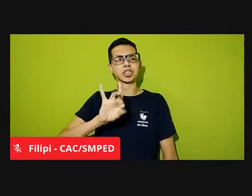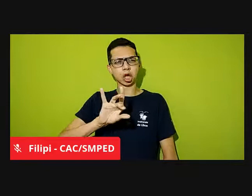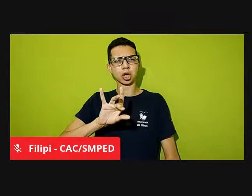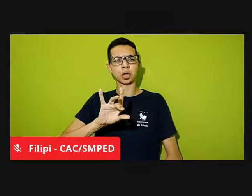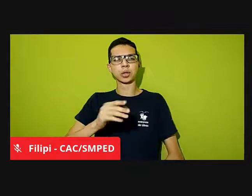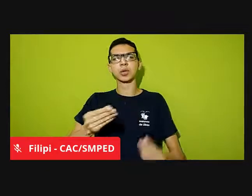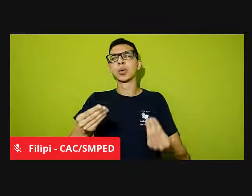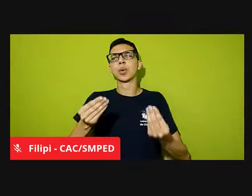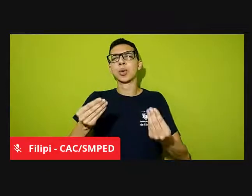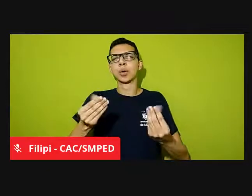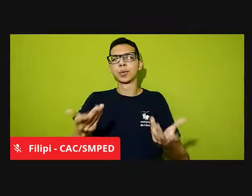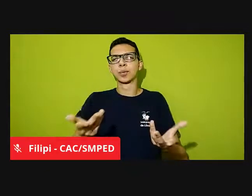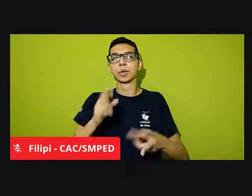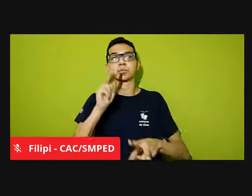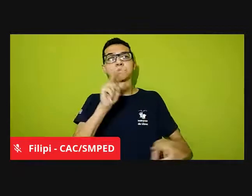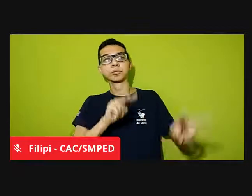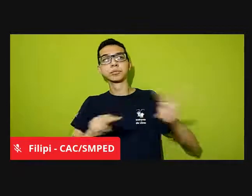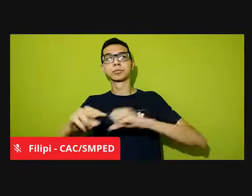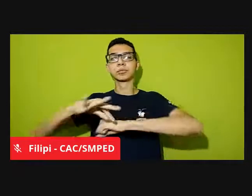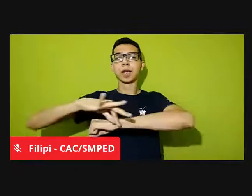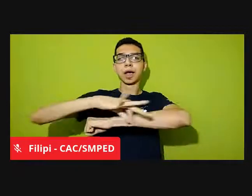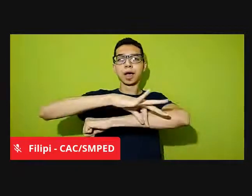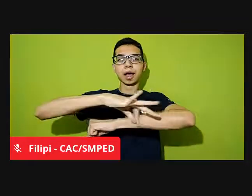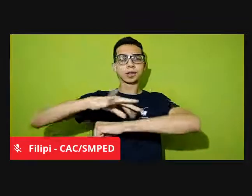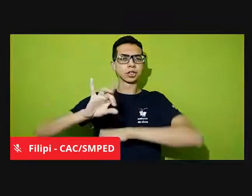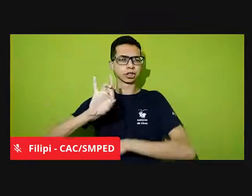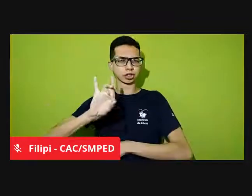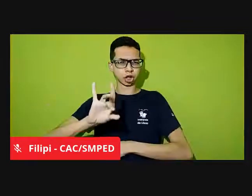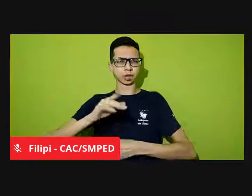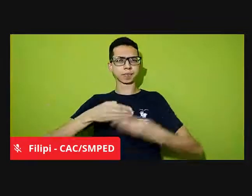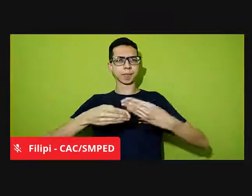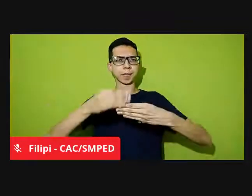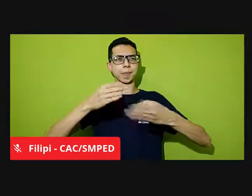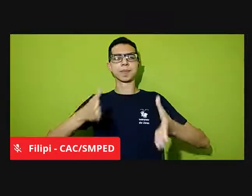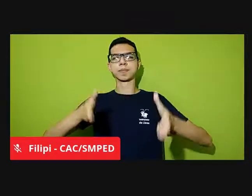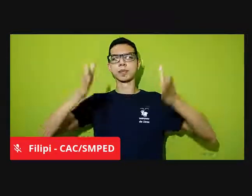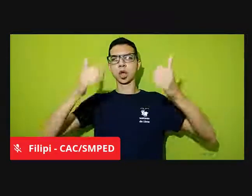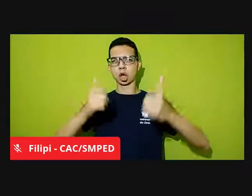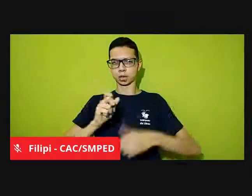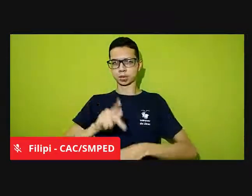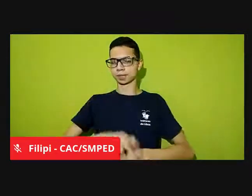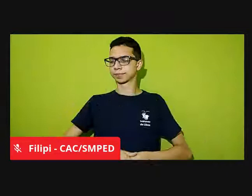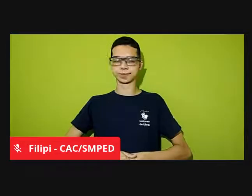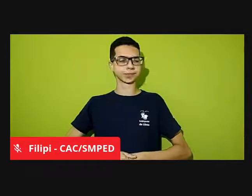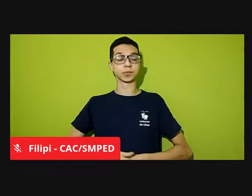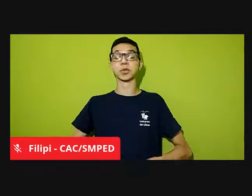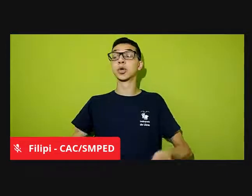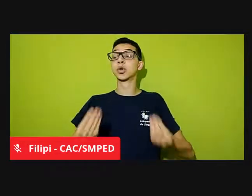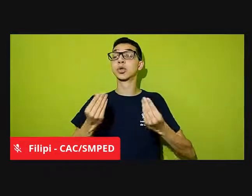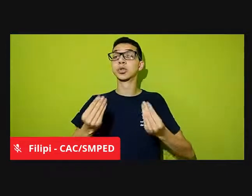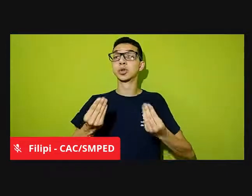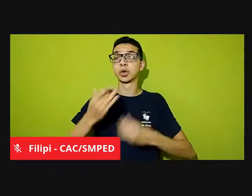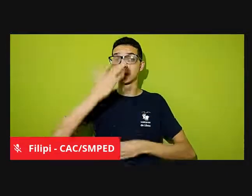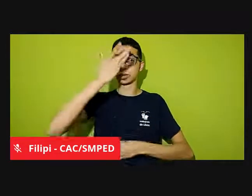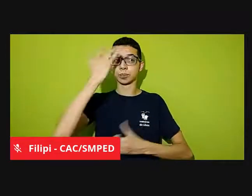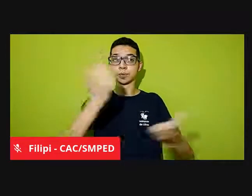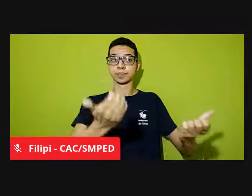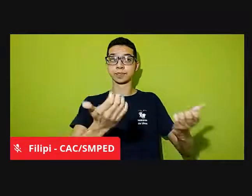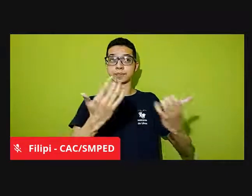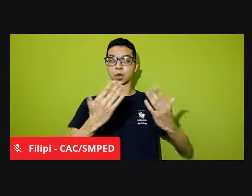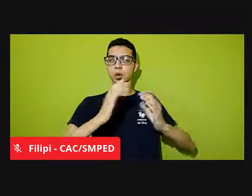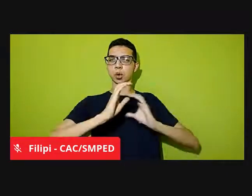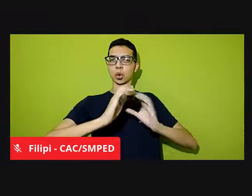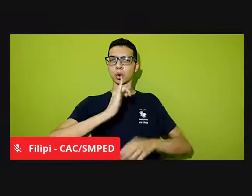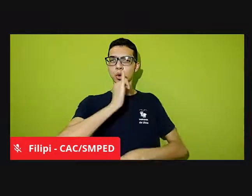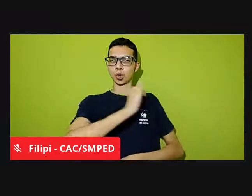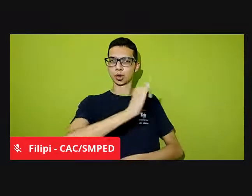estrutura física, né? A forma de se comunicar com o público, a forma de divulgar a programação, a forma